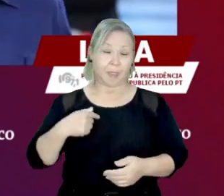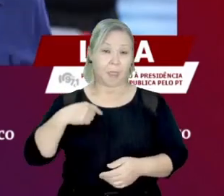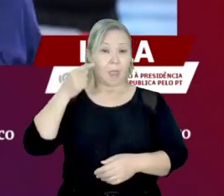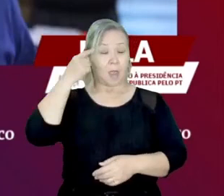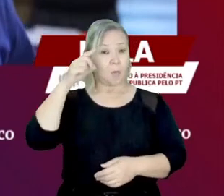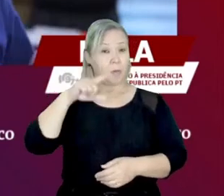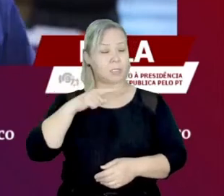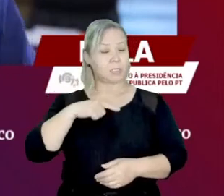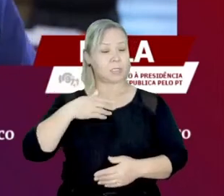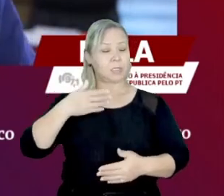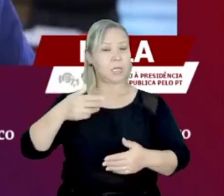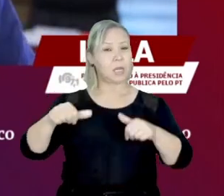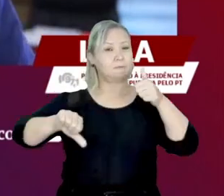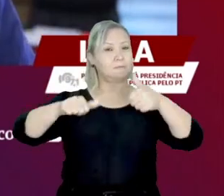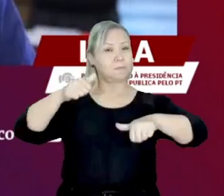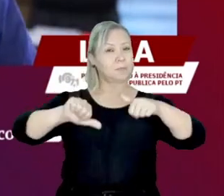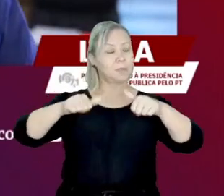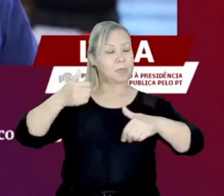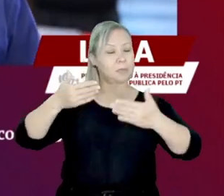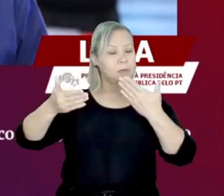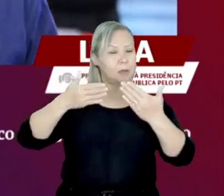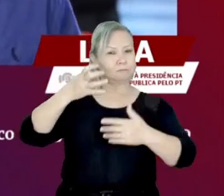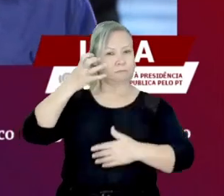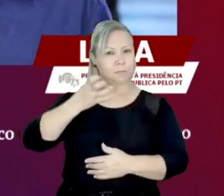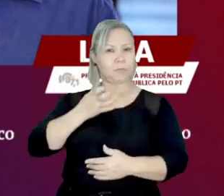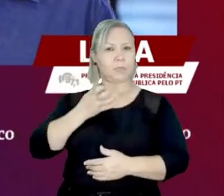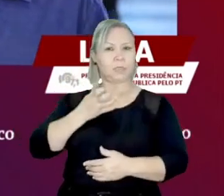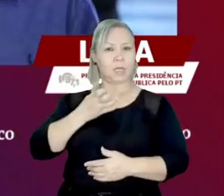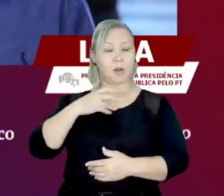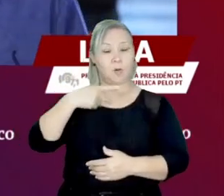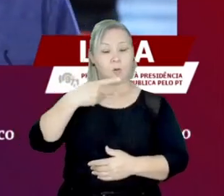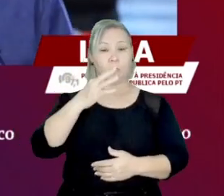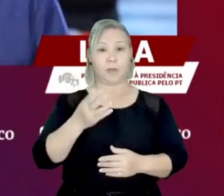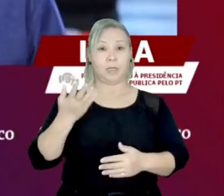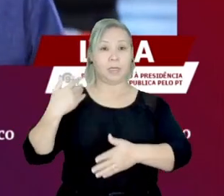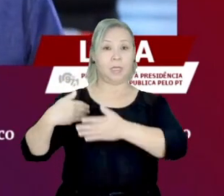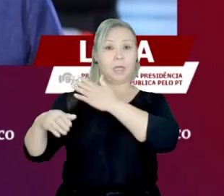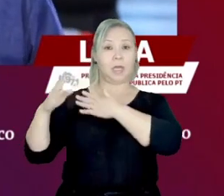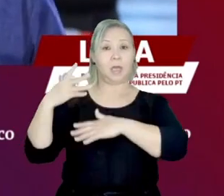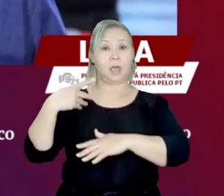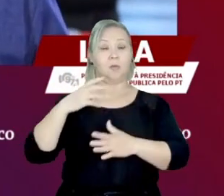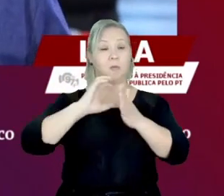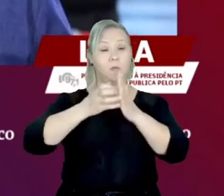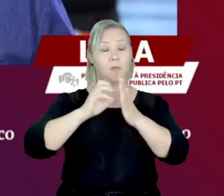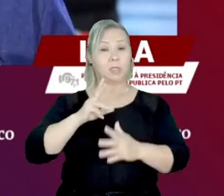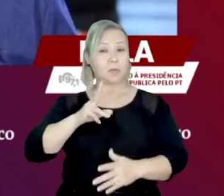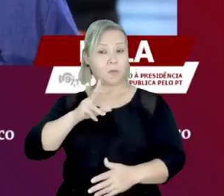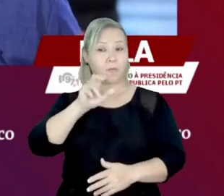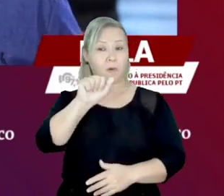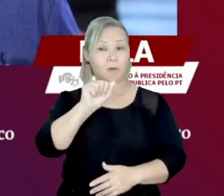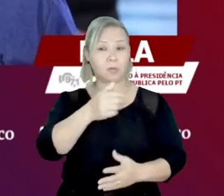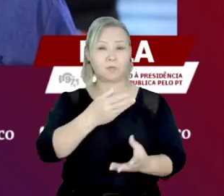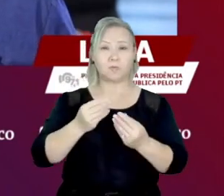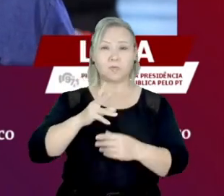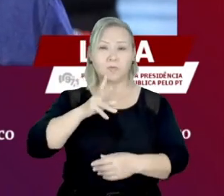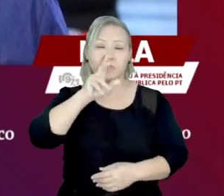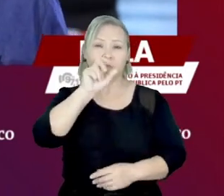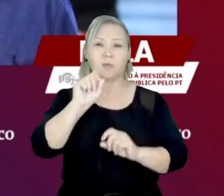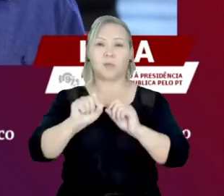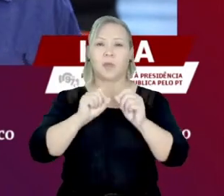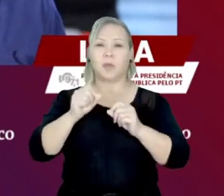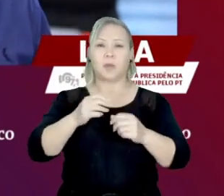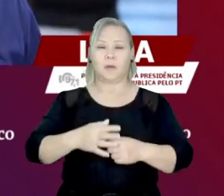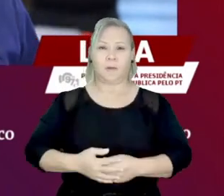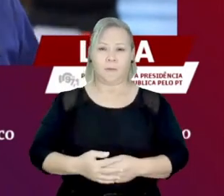Molevade até Ipatinga. O PT governou várias vezes essas cidades. Ora, nós temos que avaliar por quê. Não